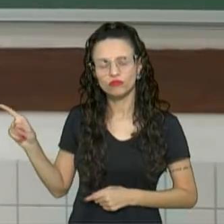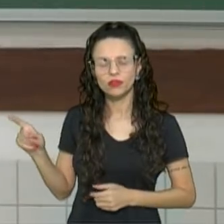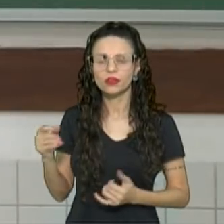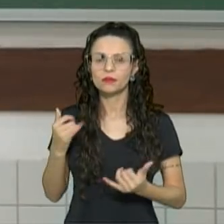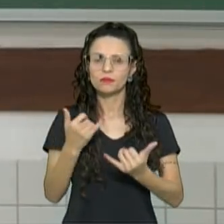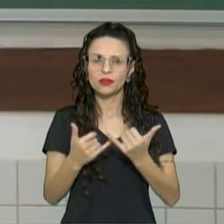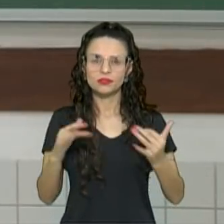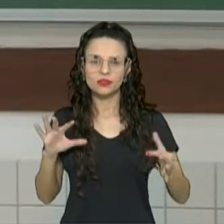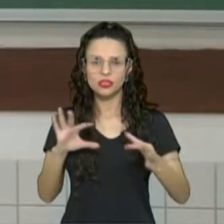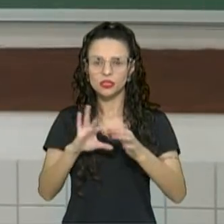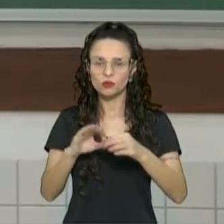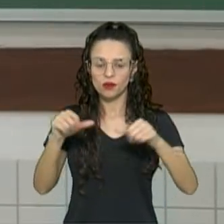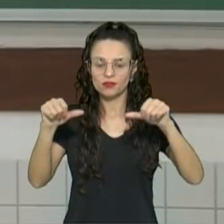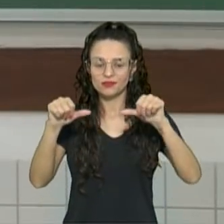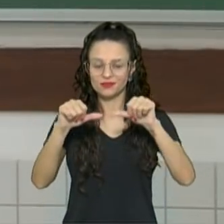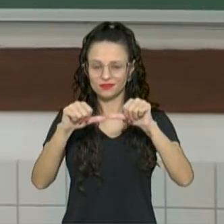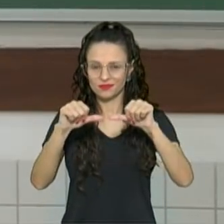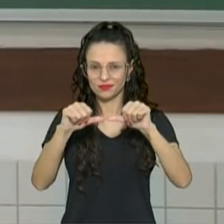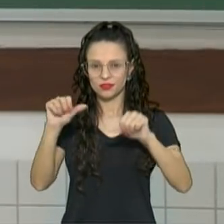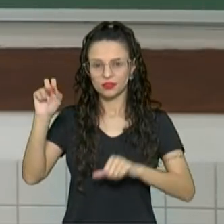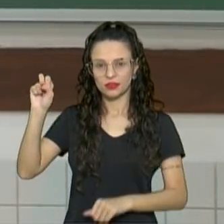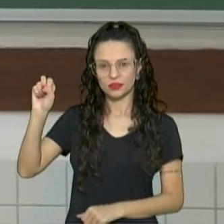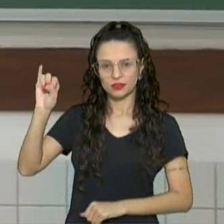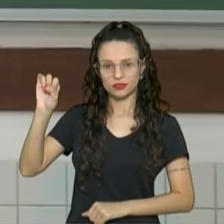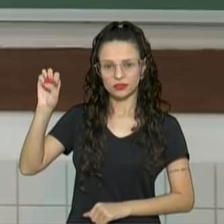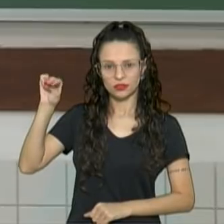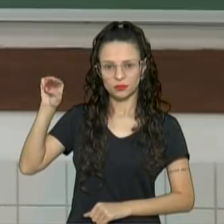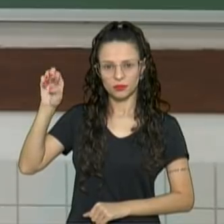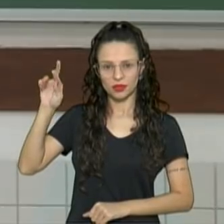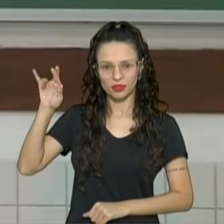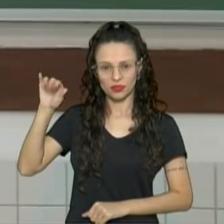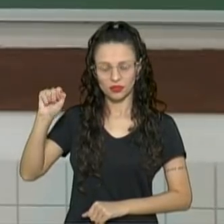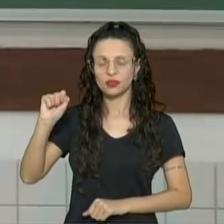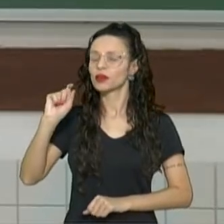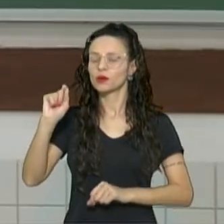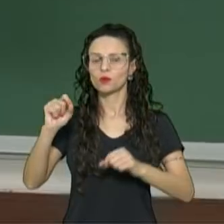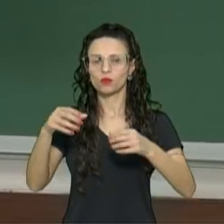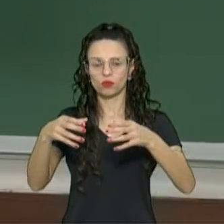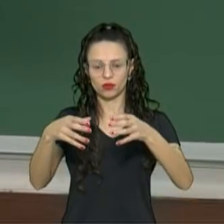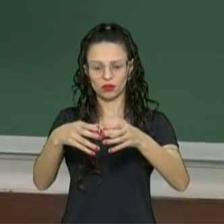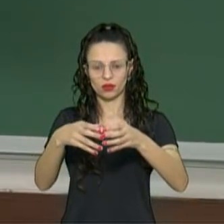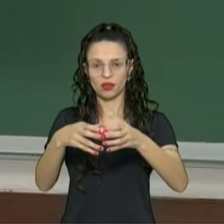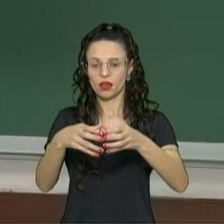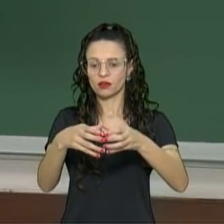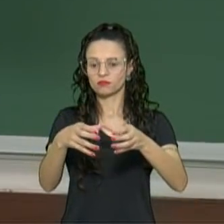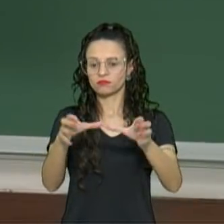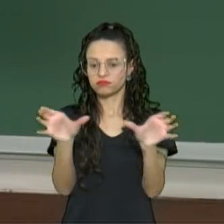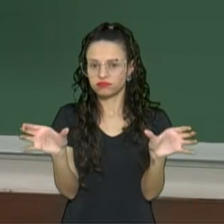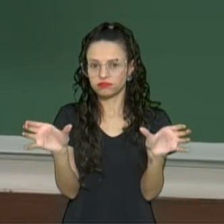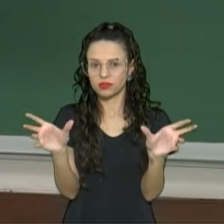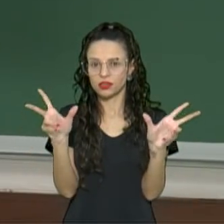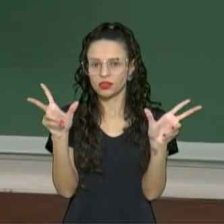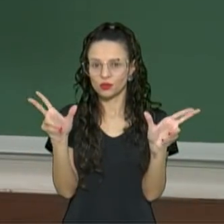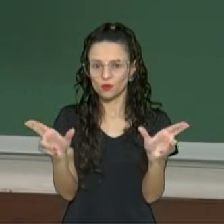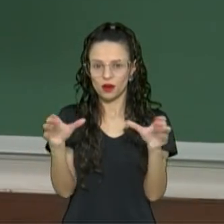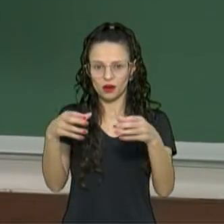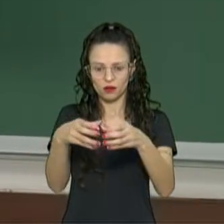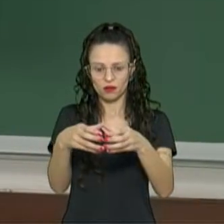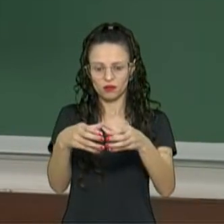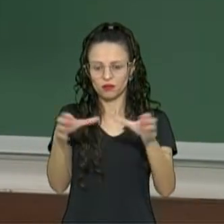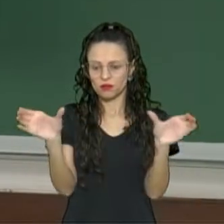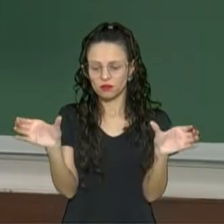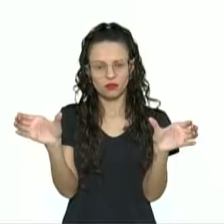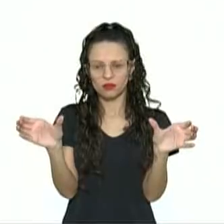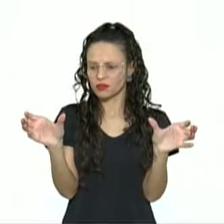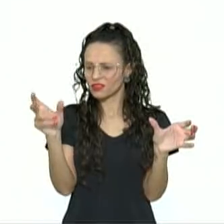partes iguais, né? São relacionados. Então, tudo que tiver aqui para um lado vai ter para o outro e tudo certinho, né? Não vai